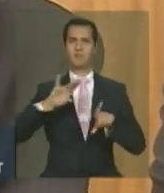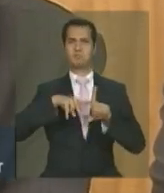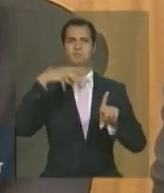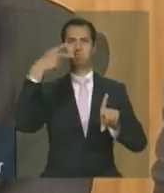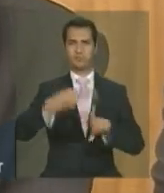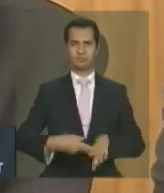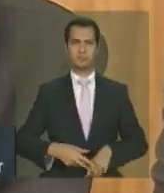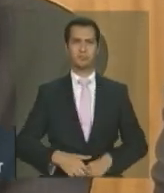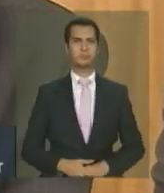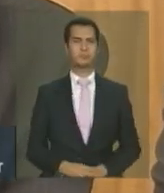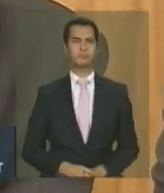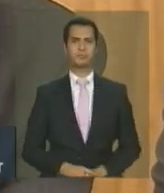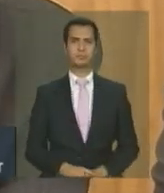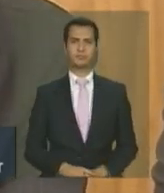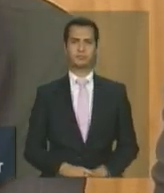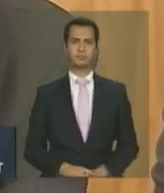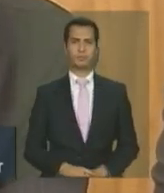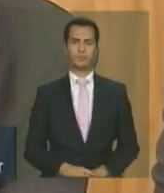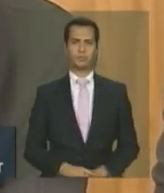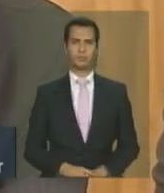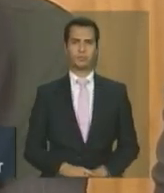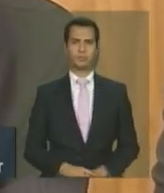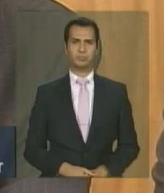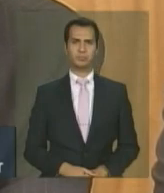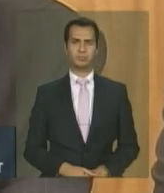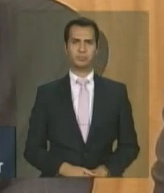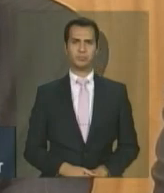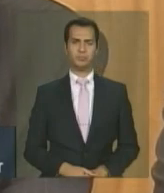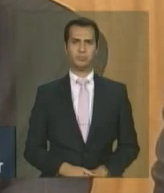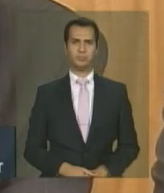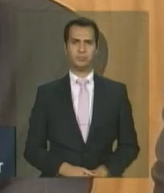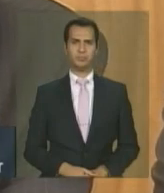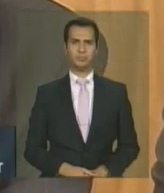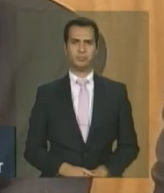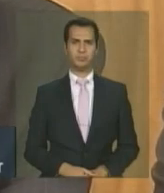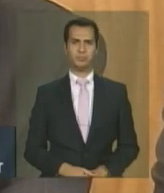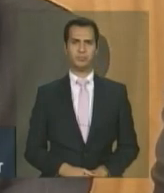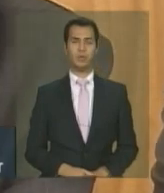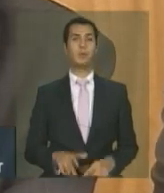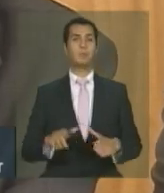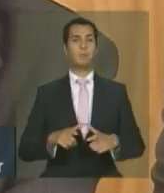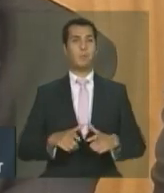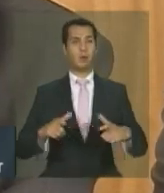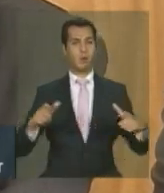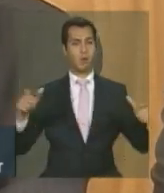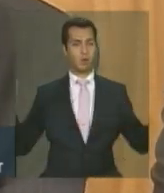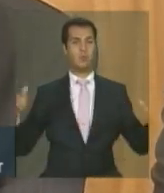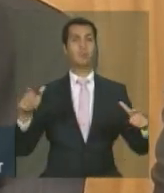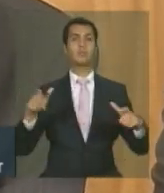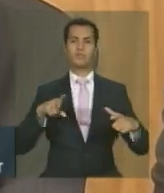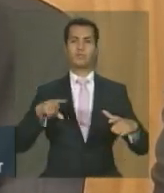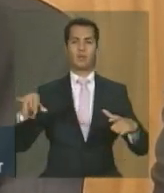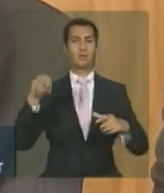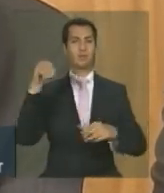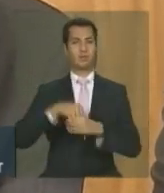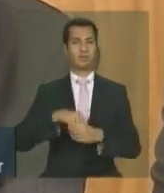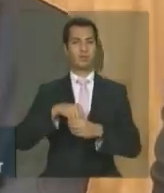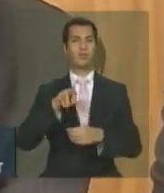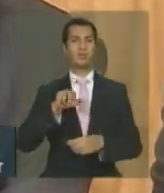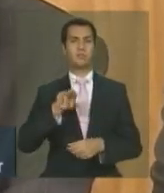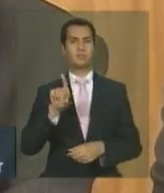Essa expansão vai se dar no próprio município de Resende, tem terreno disponível para isso,